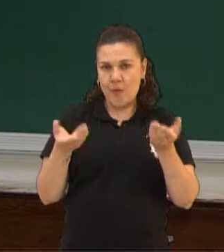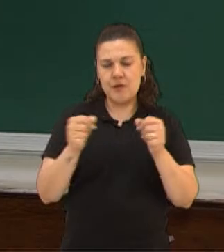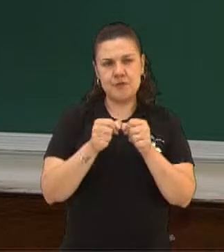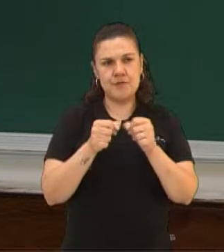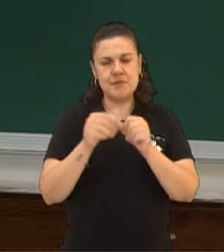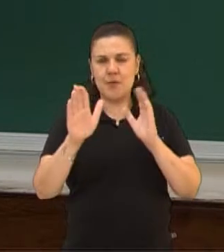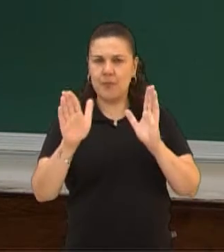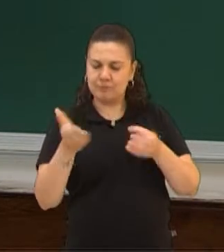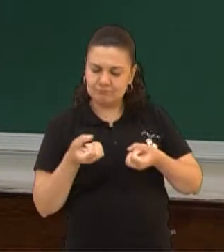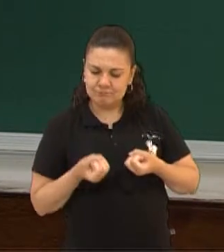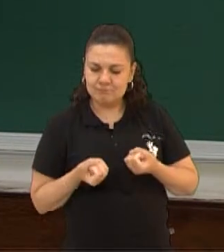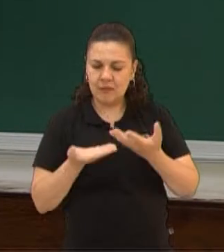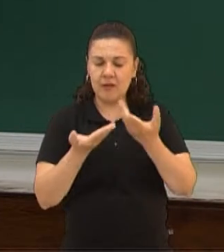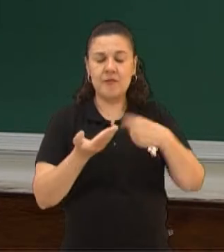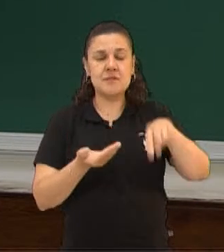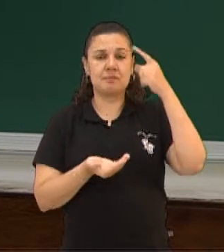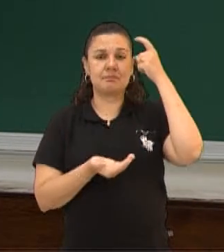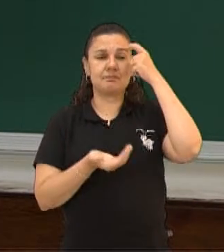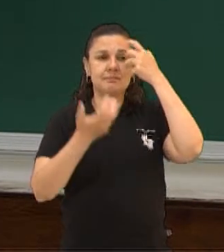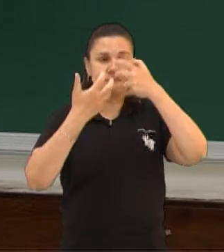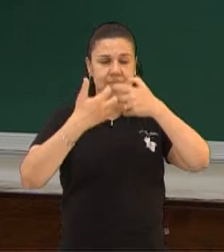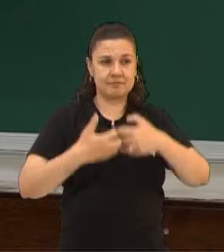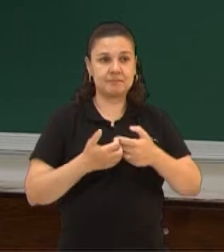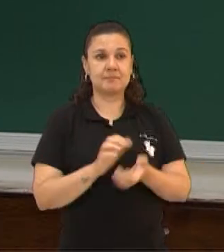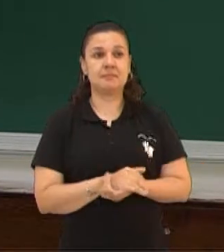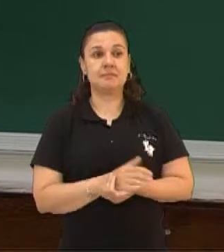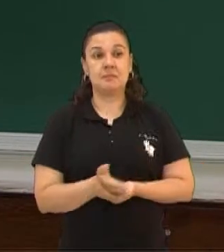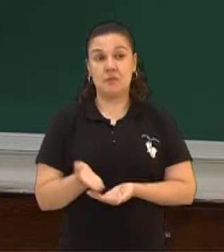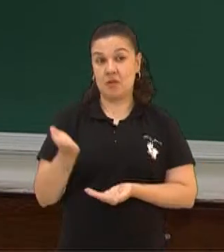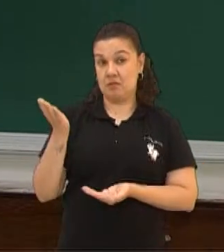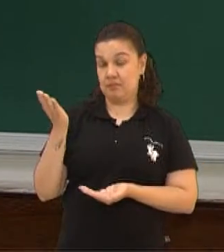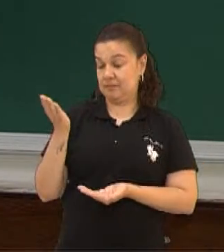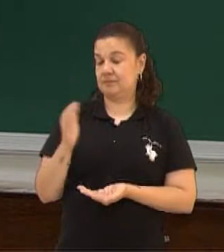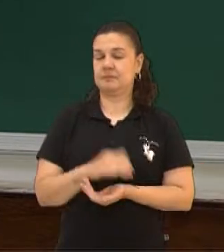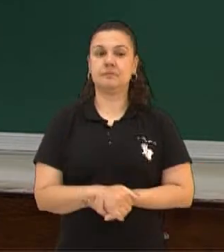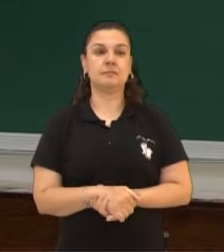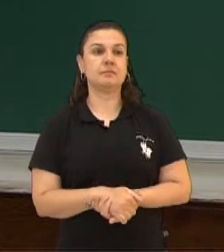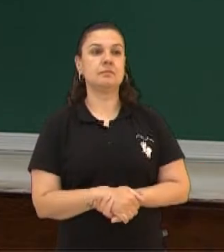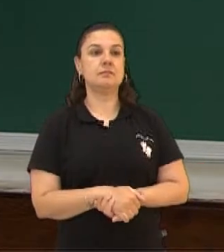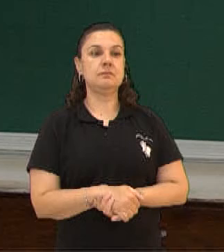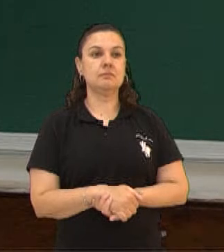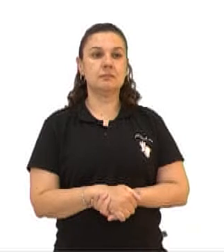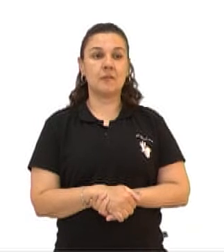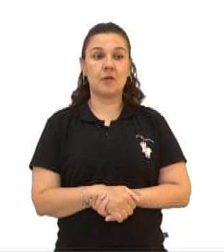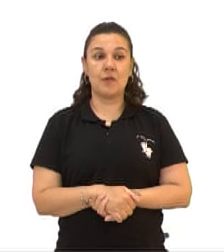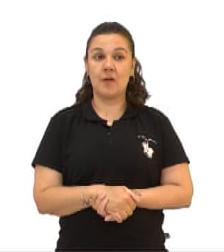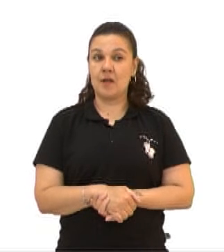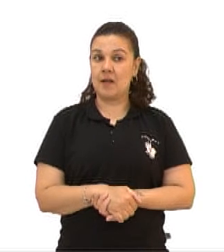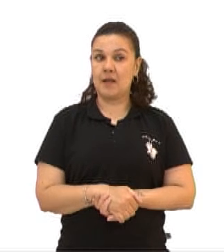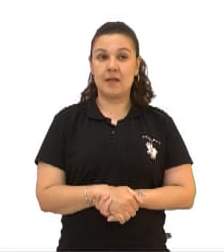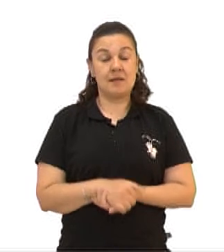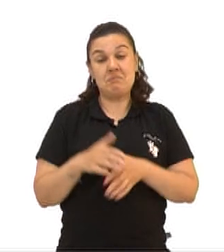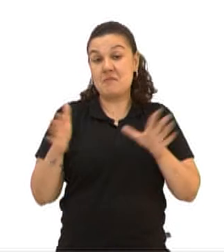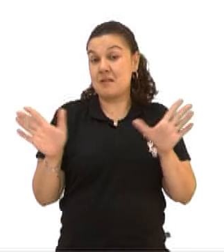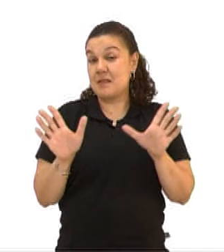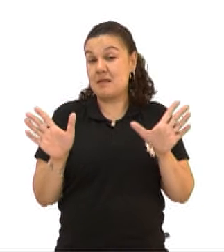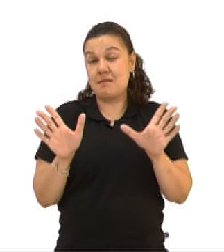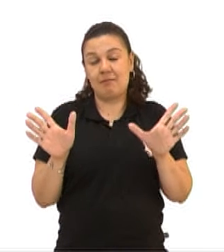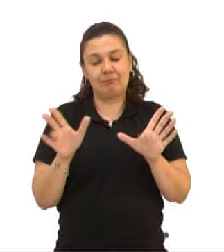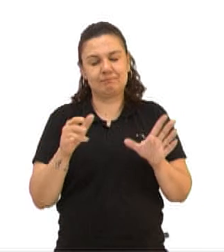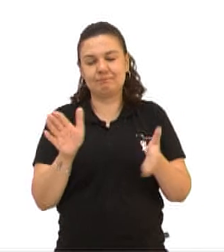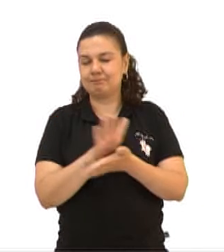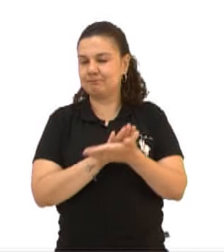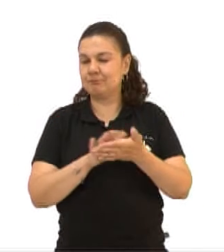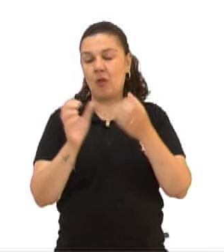algumas mensagens para vocês ficarem pensando um pouquinho, tá? Então, olha lá. Primeiro, embora